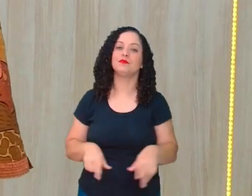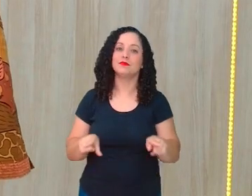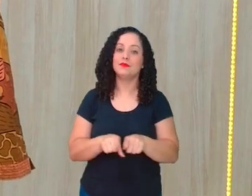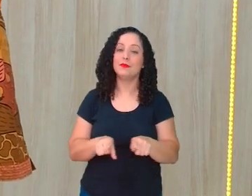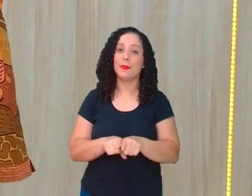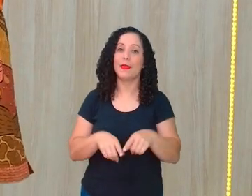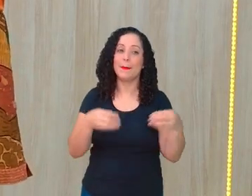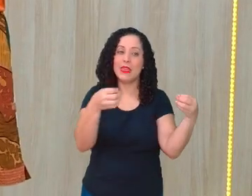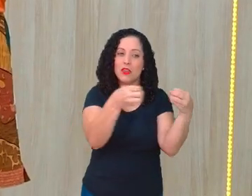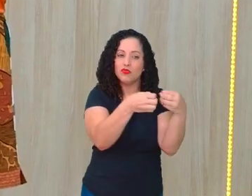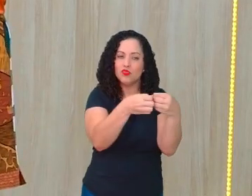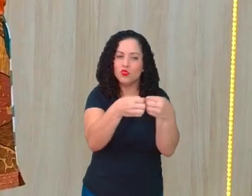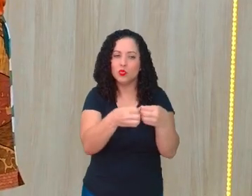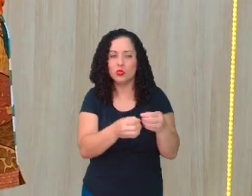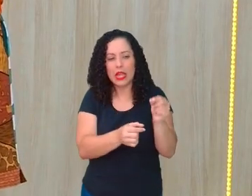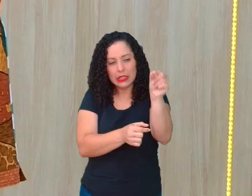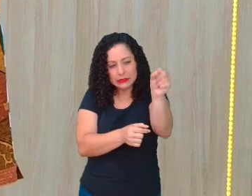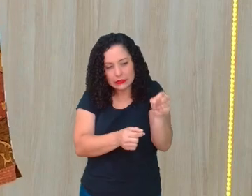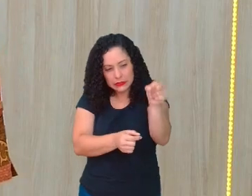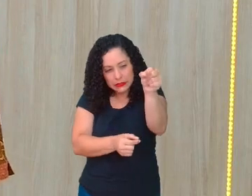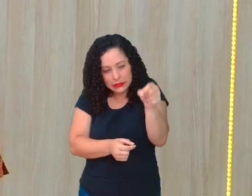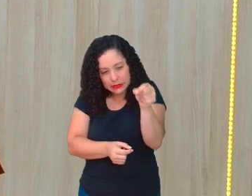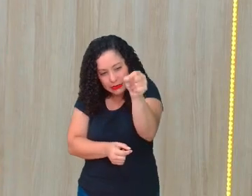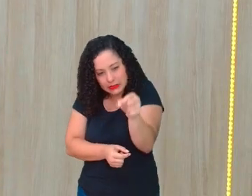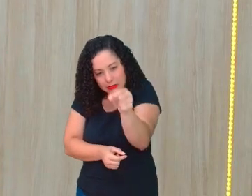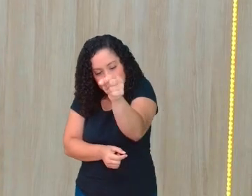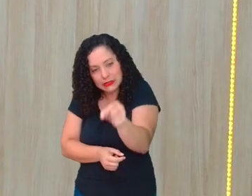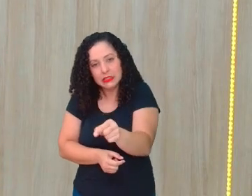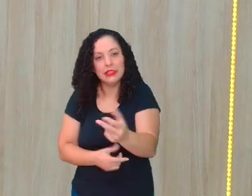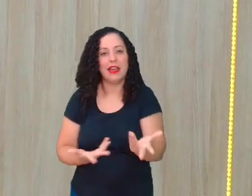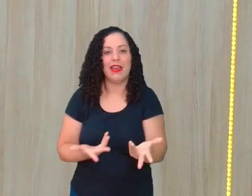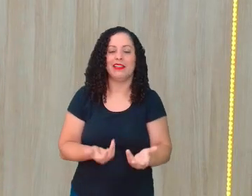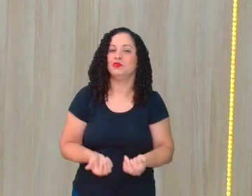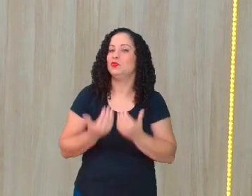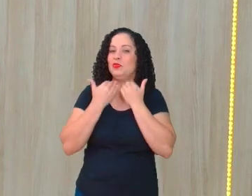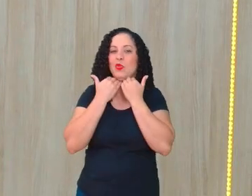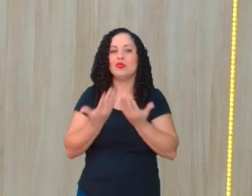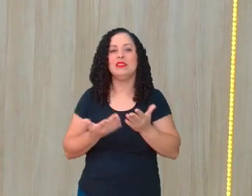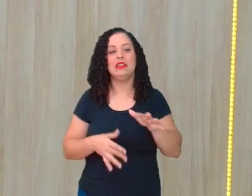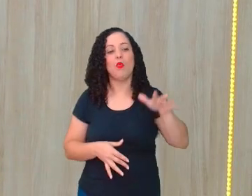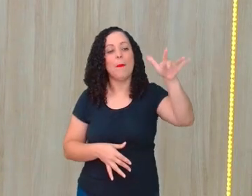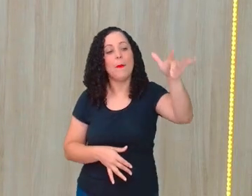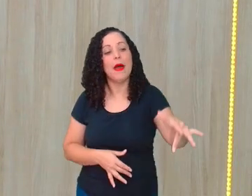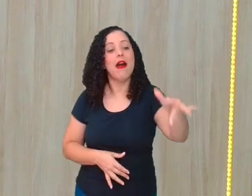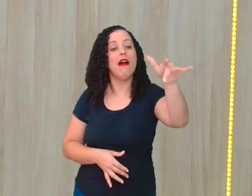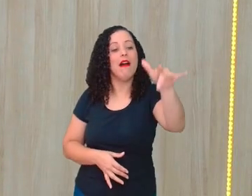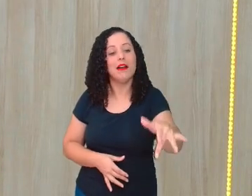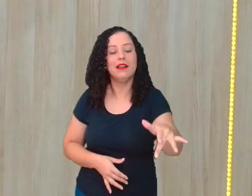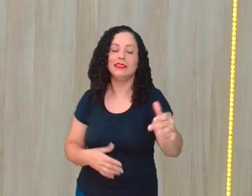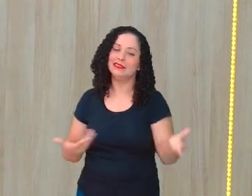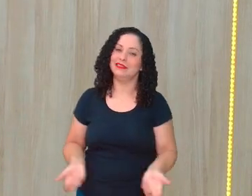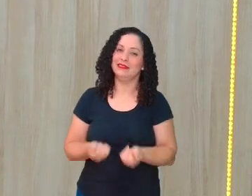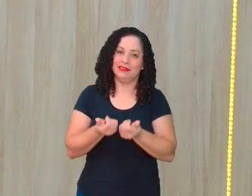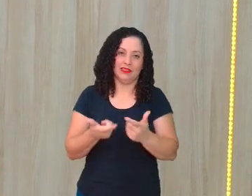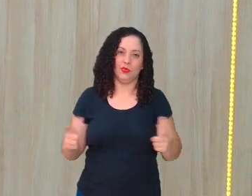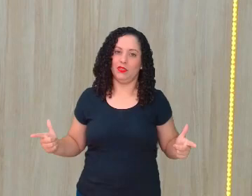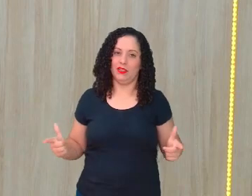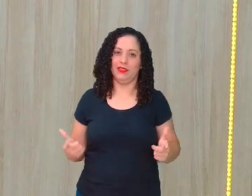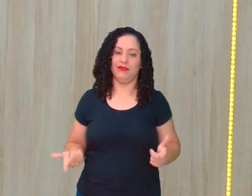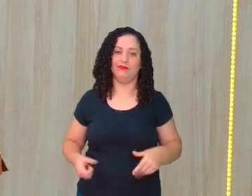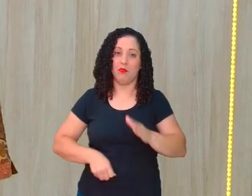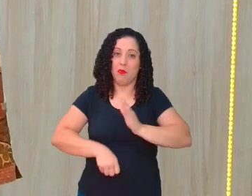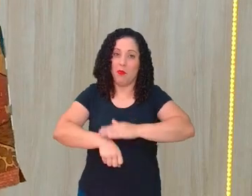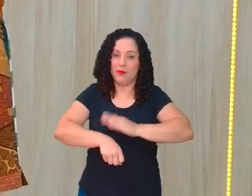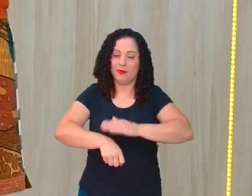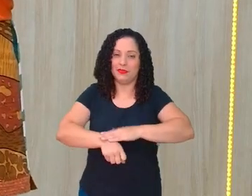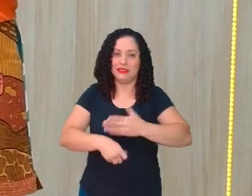muito juntinhas, então não daria certo, né, com a mão, né, a agilidade necessária para tocar.